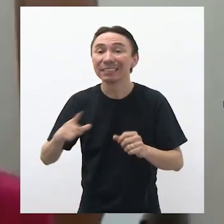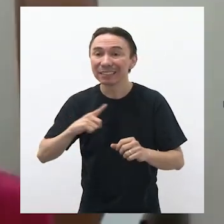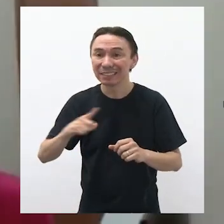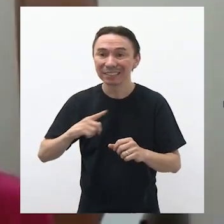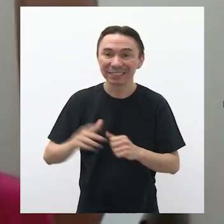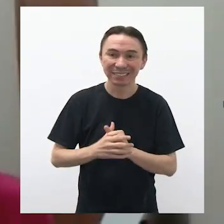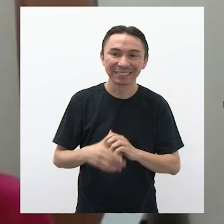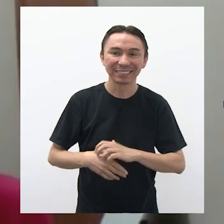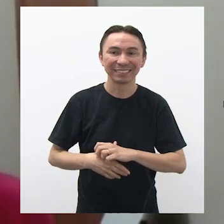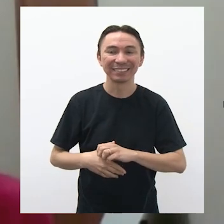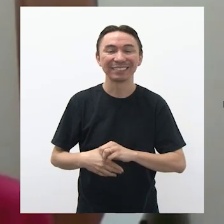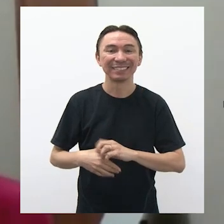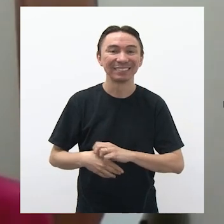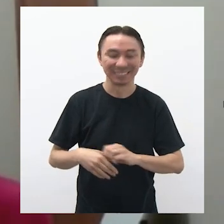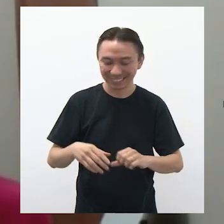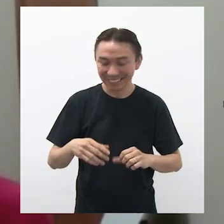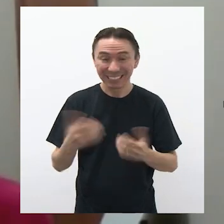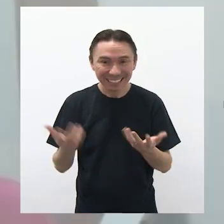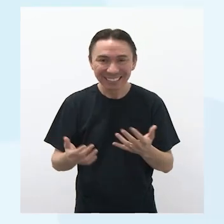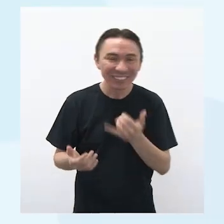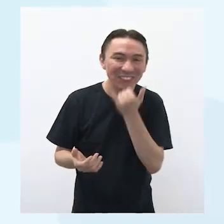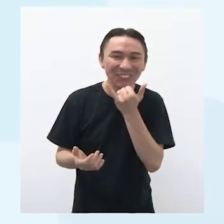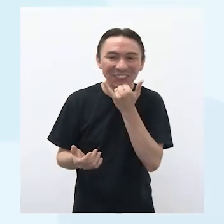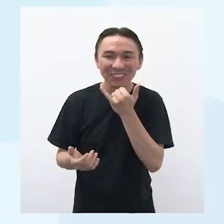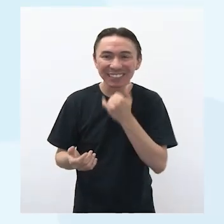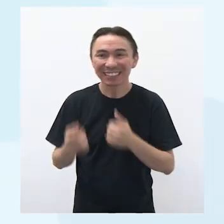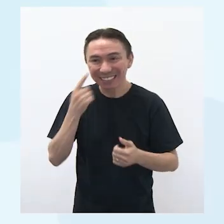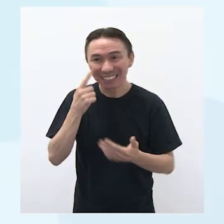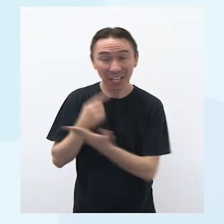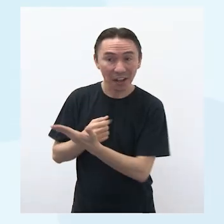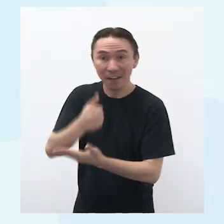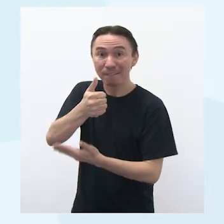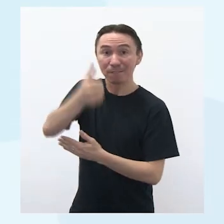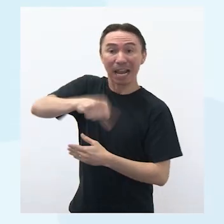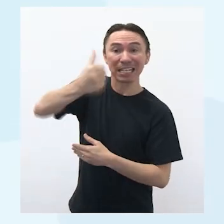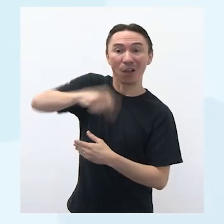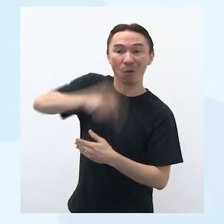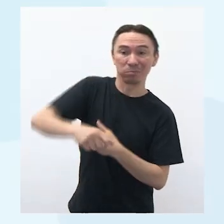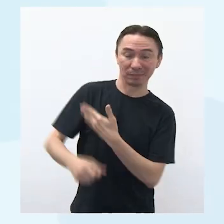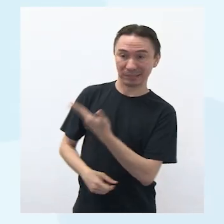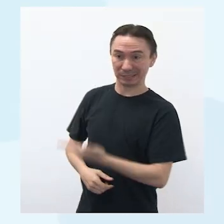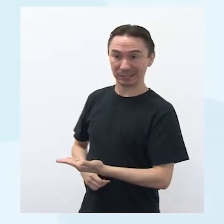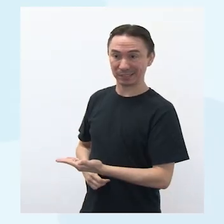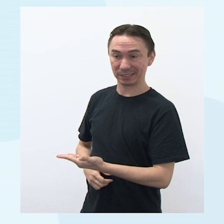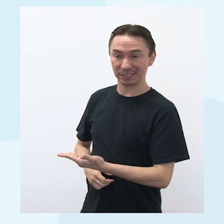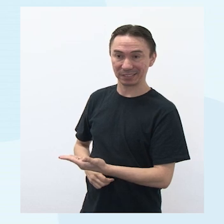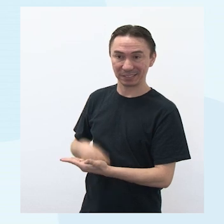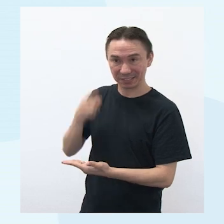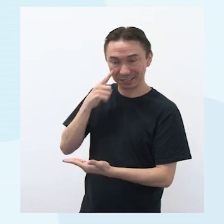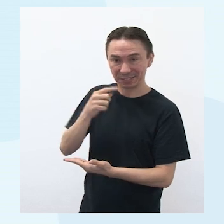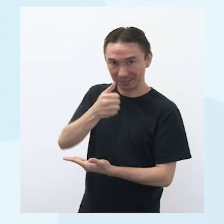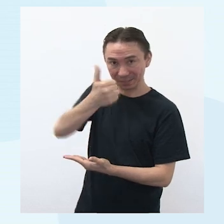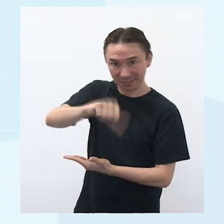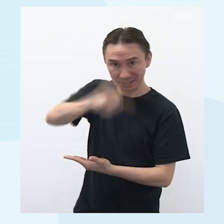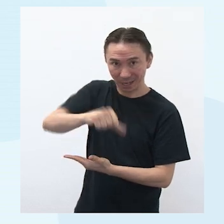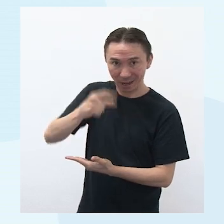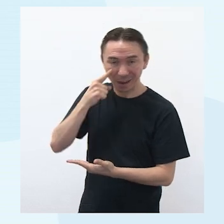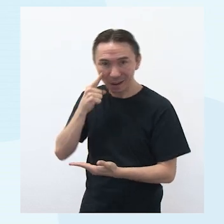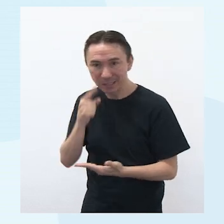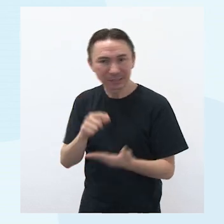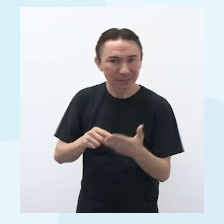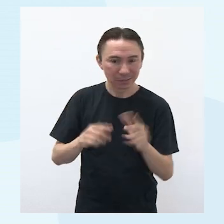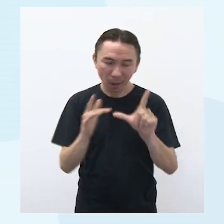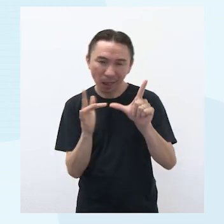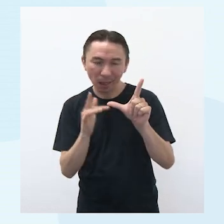Mas desculpa, eu vi aqui agora. Deu tempo, no minuto final. Vai ter o link de avaliação. Quando vocês entrarem